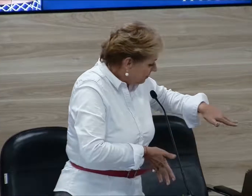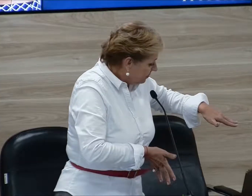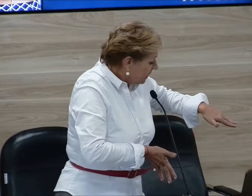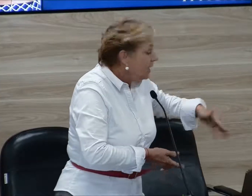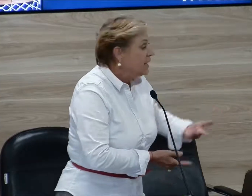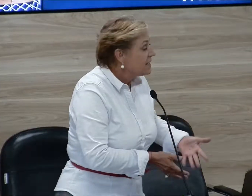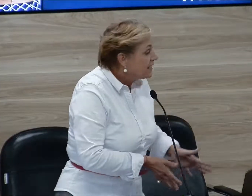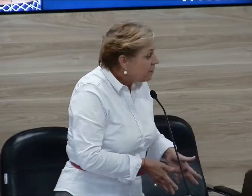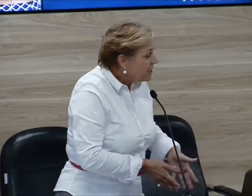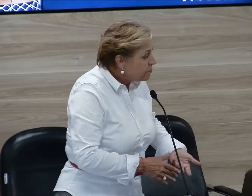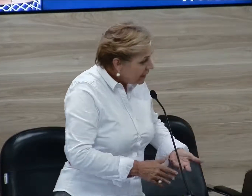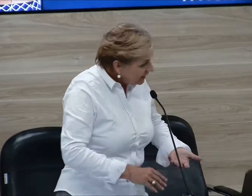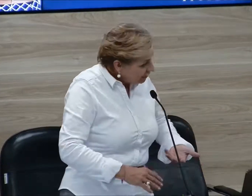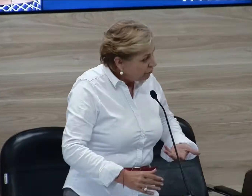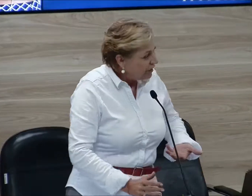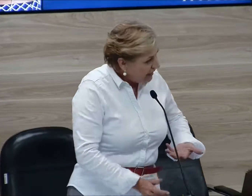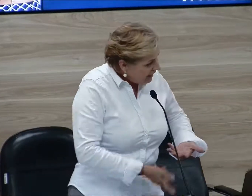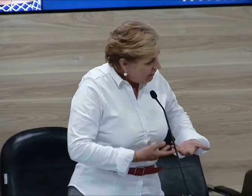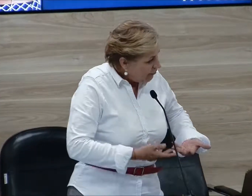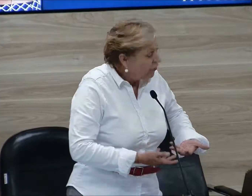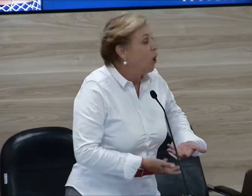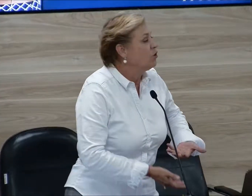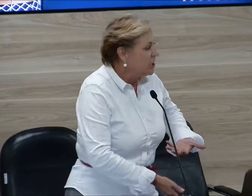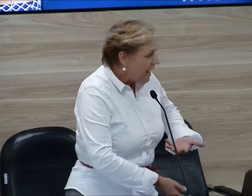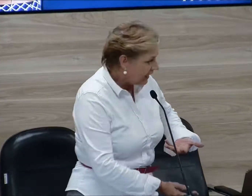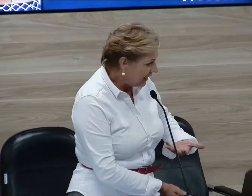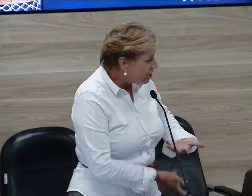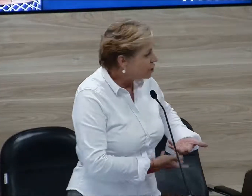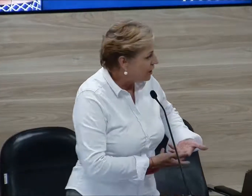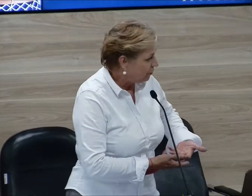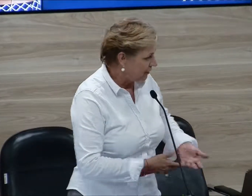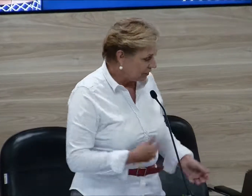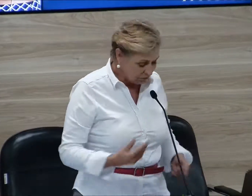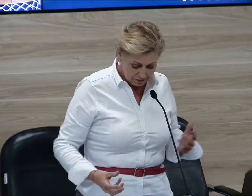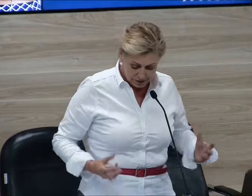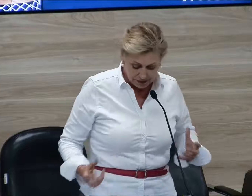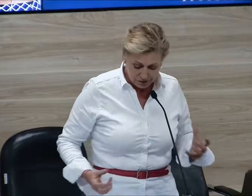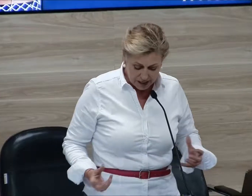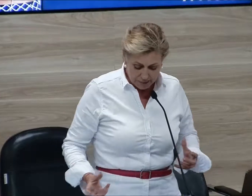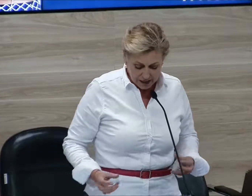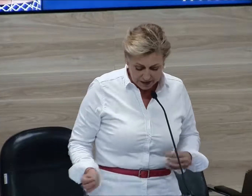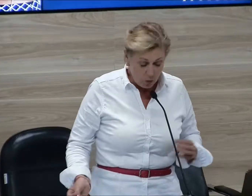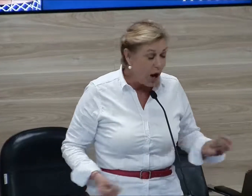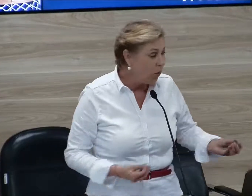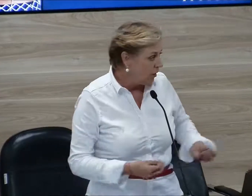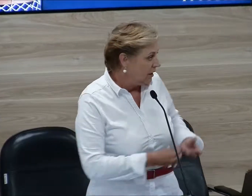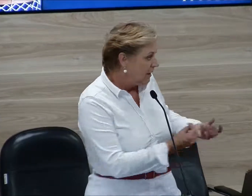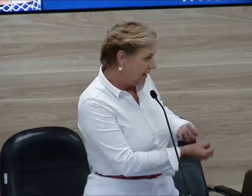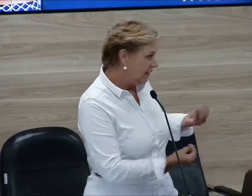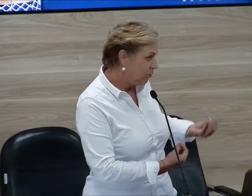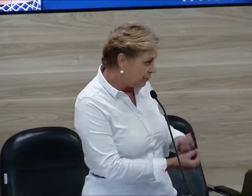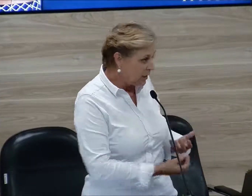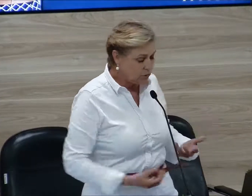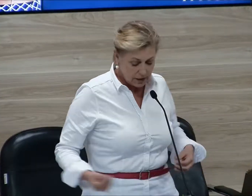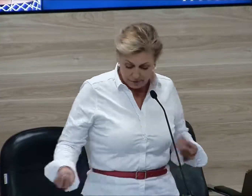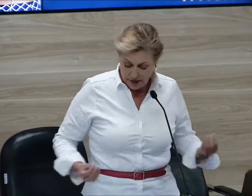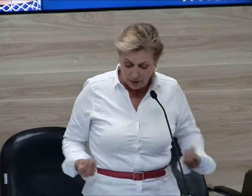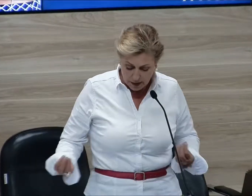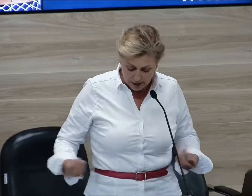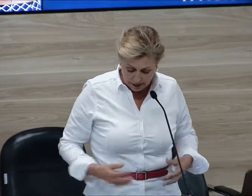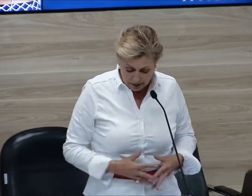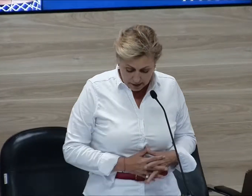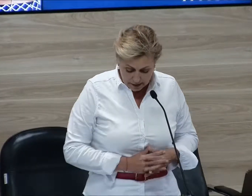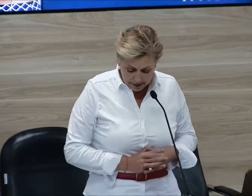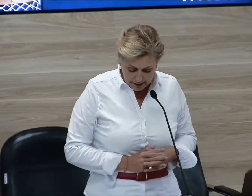abre. Exatamente para que não volte aquele cheiro. Então, não sei bem de qual o vereador